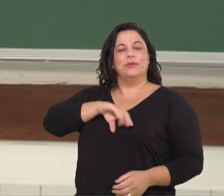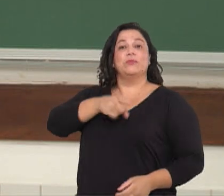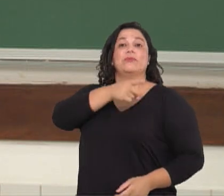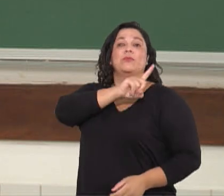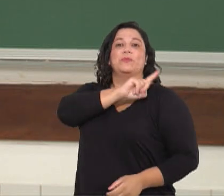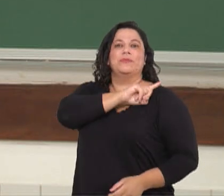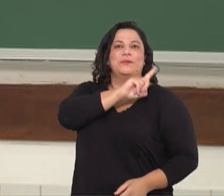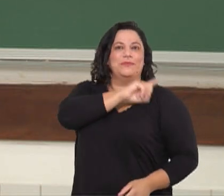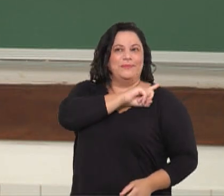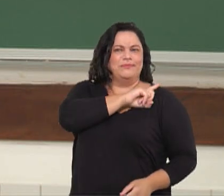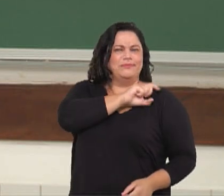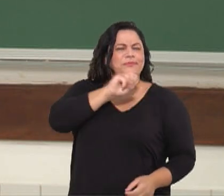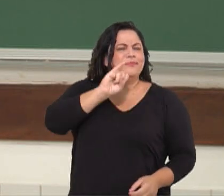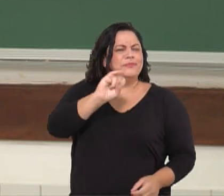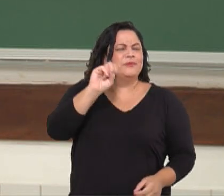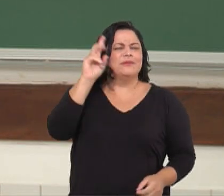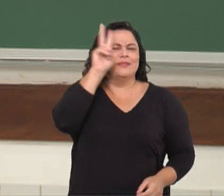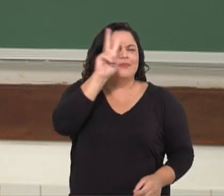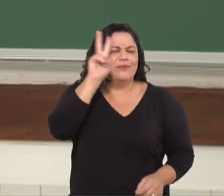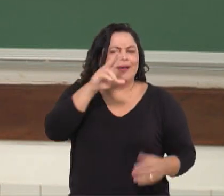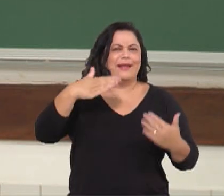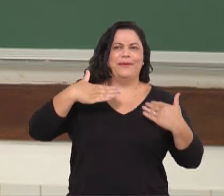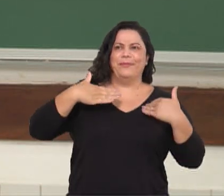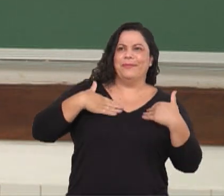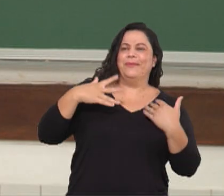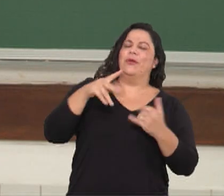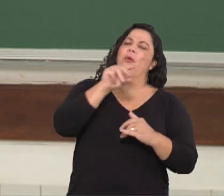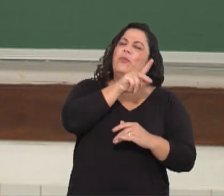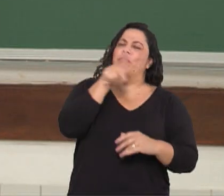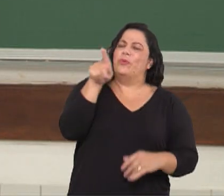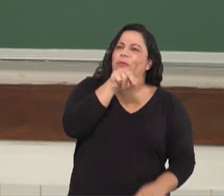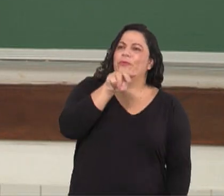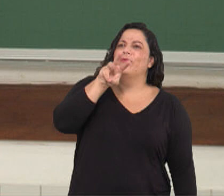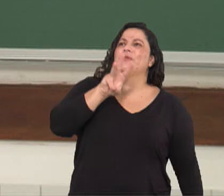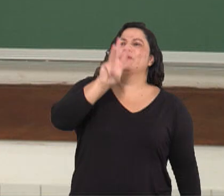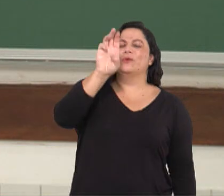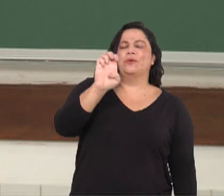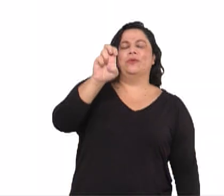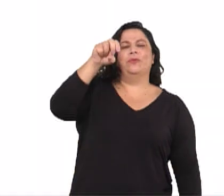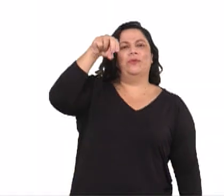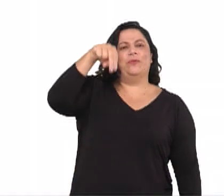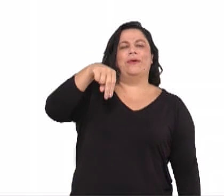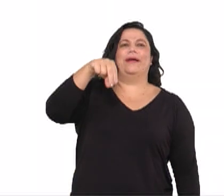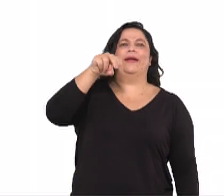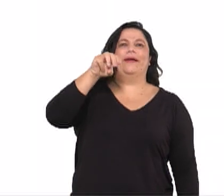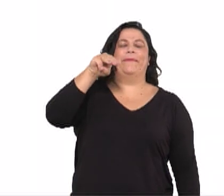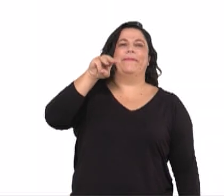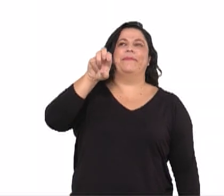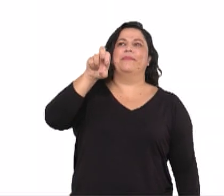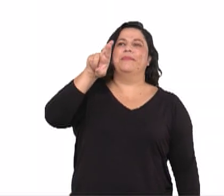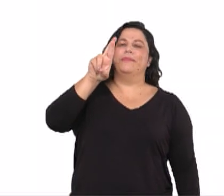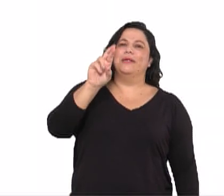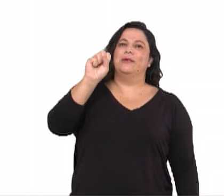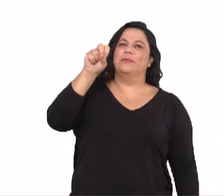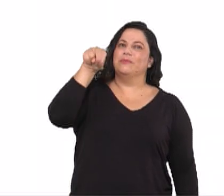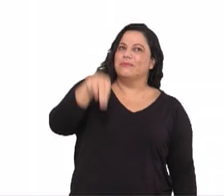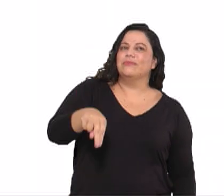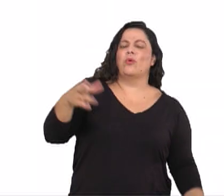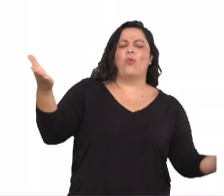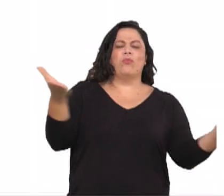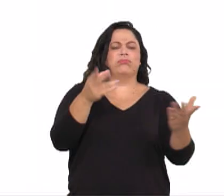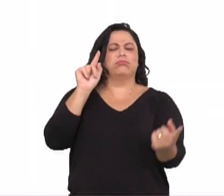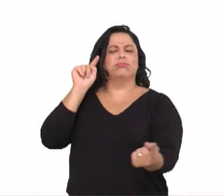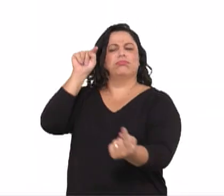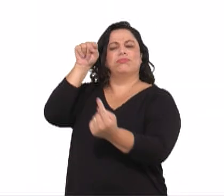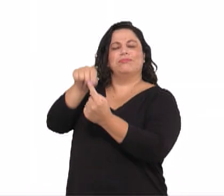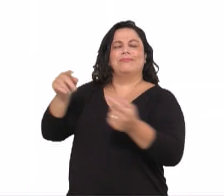série. Se você não se lembra, eu sou o professor Emerson e a gente vai ver os nossos objetivos de hoje. Vamos